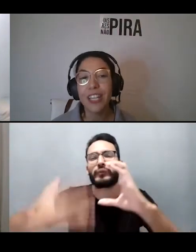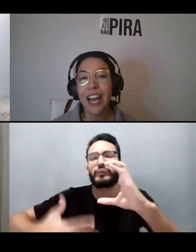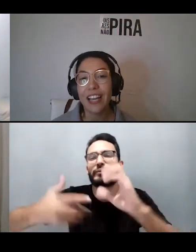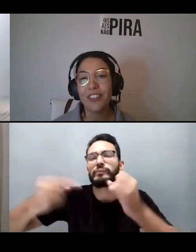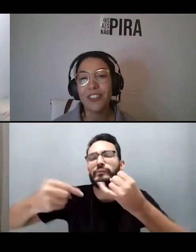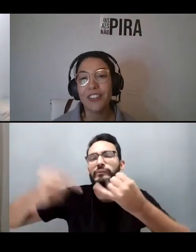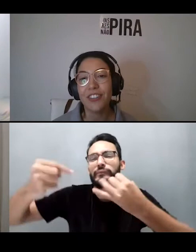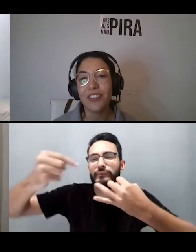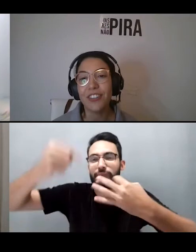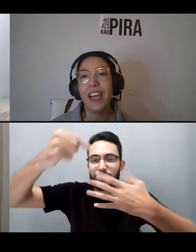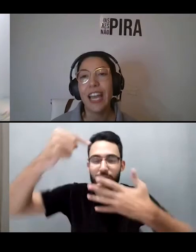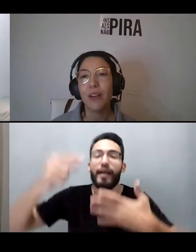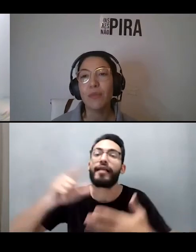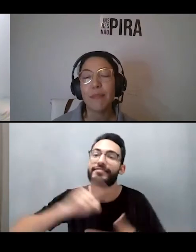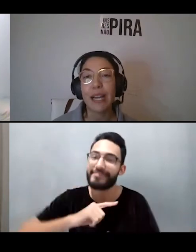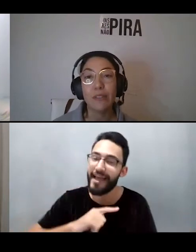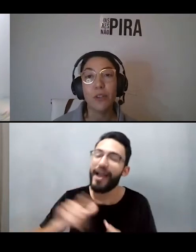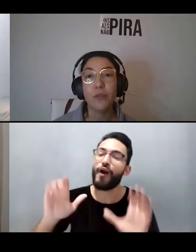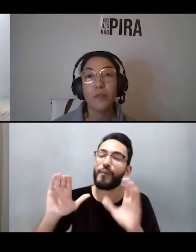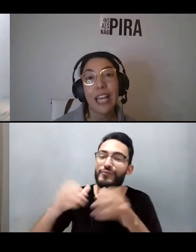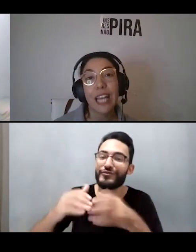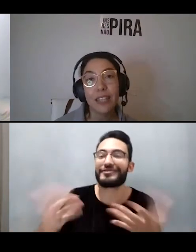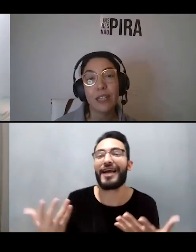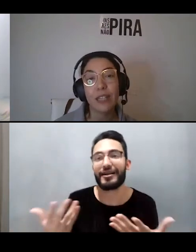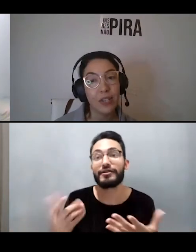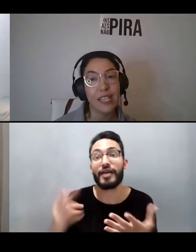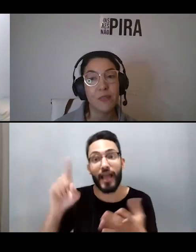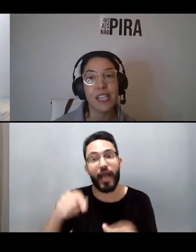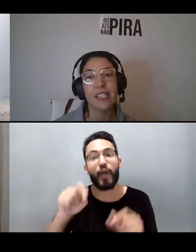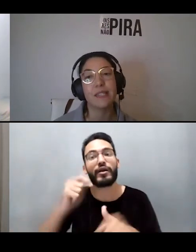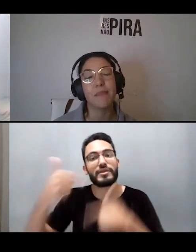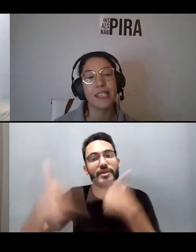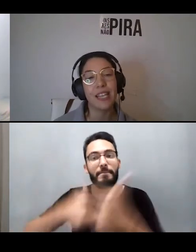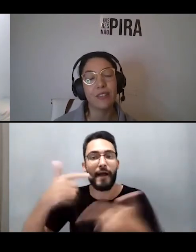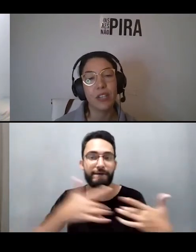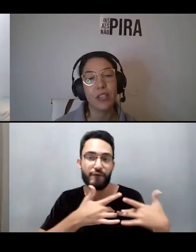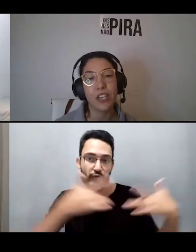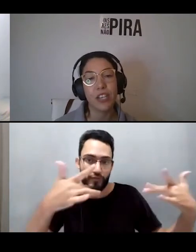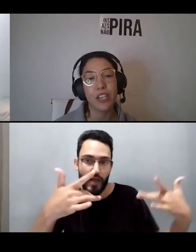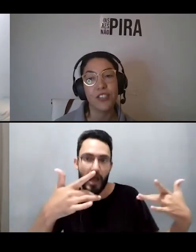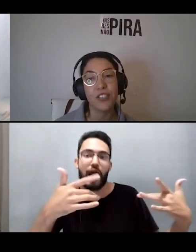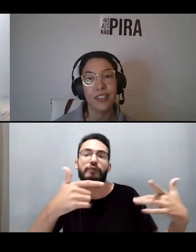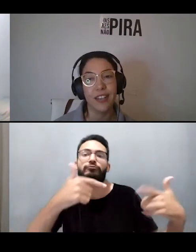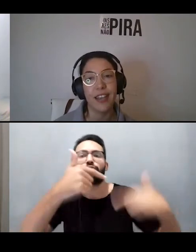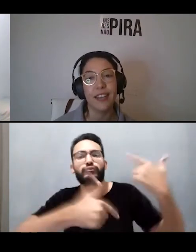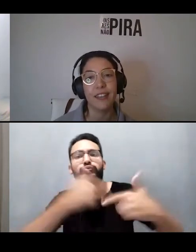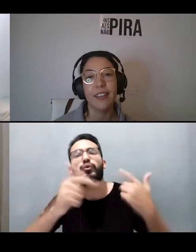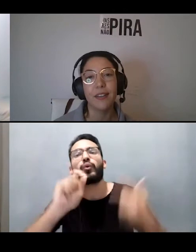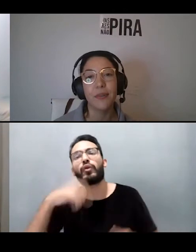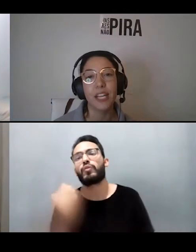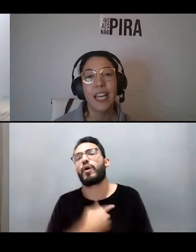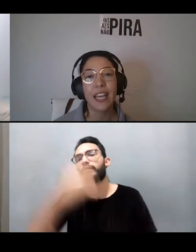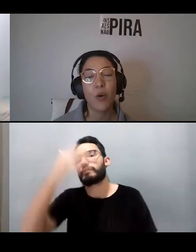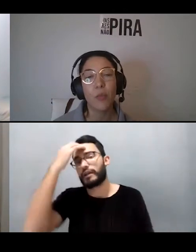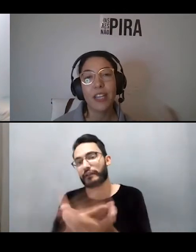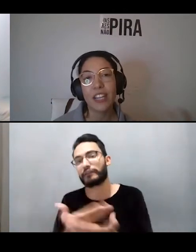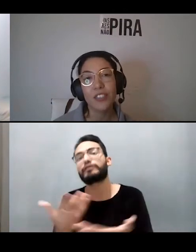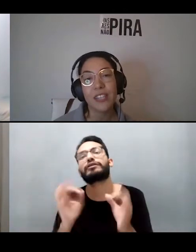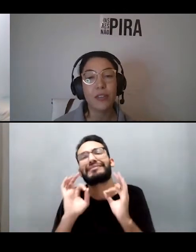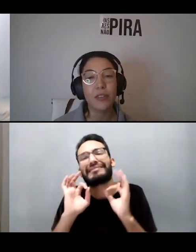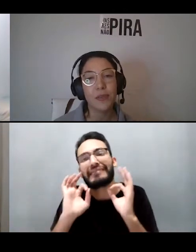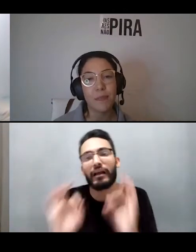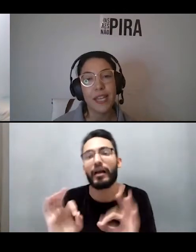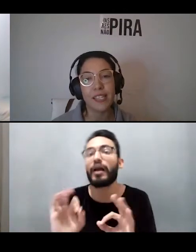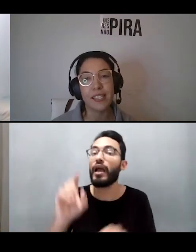todo comunidade, né? Então, é um trabalho voluntário, na maioria das vezes, baseado no que a gente acredita, né? Então,